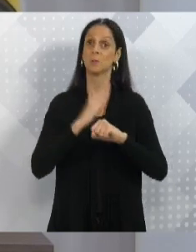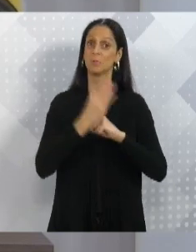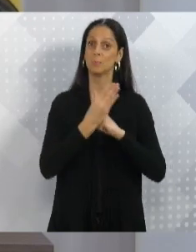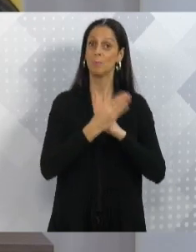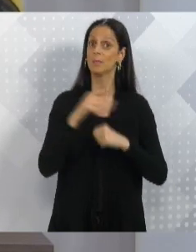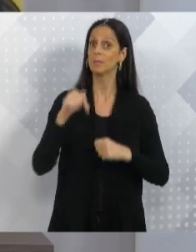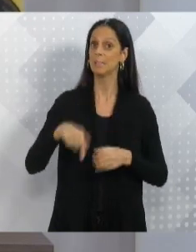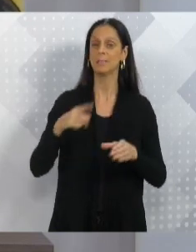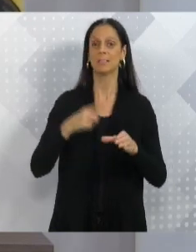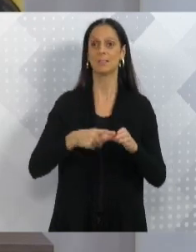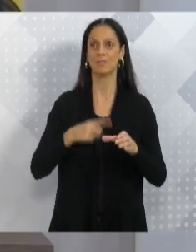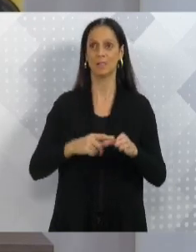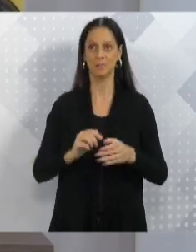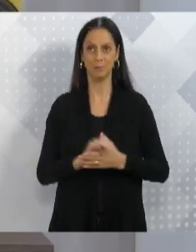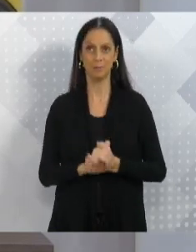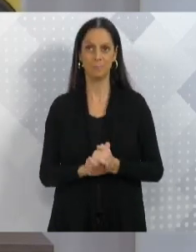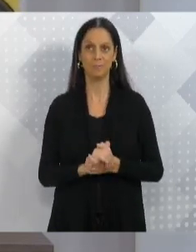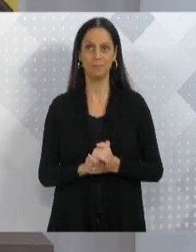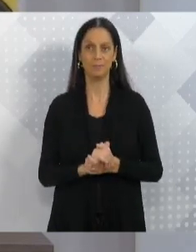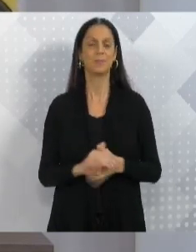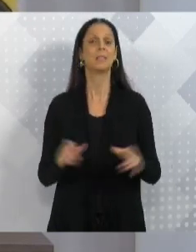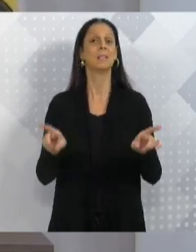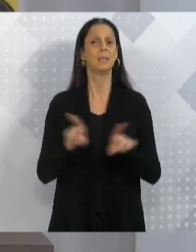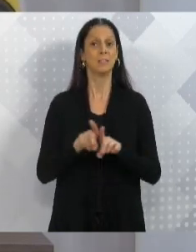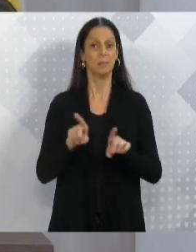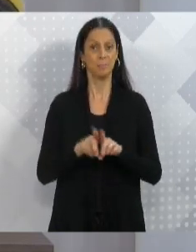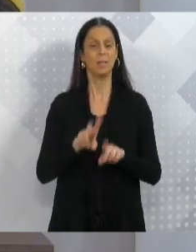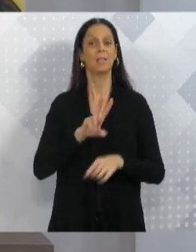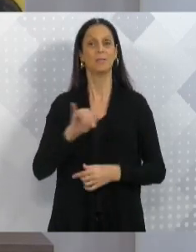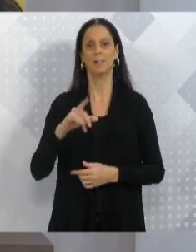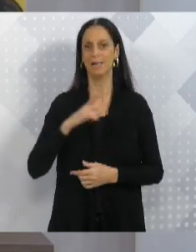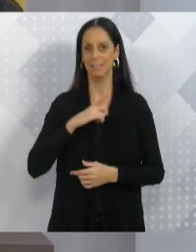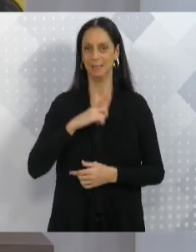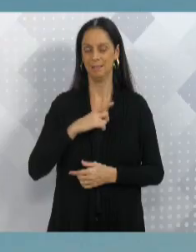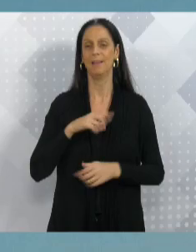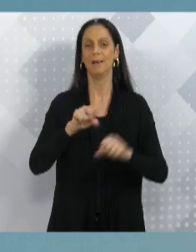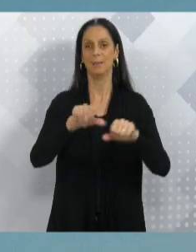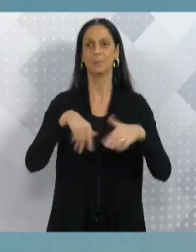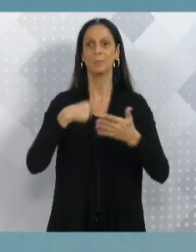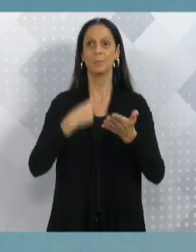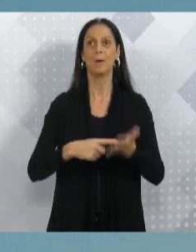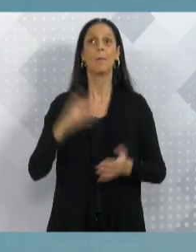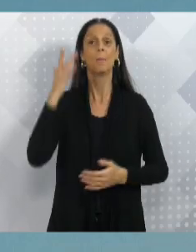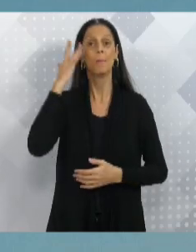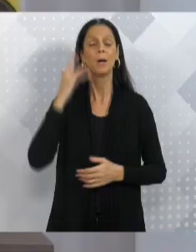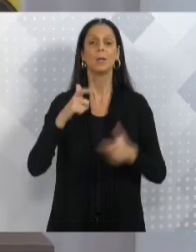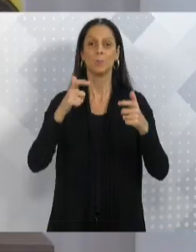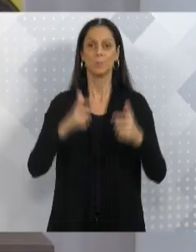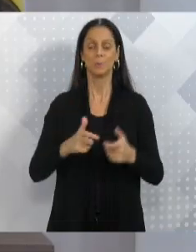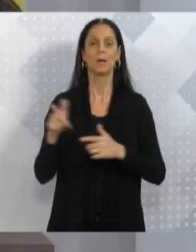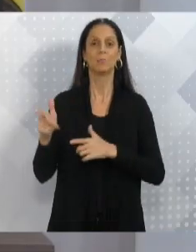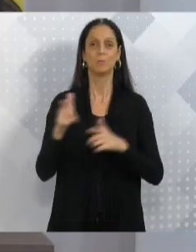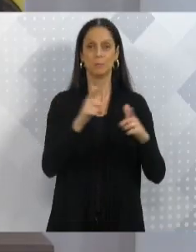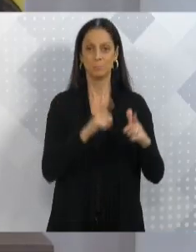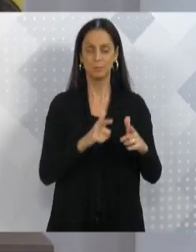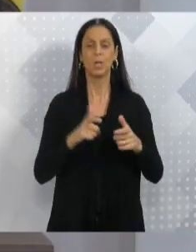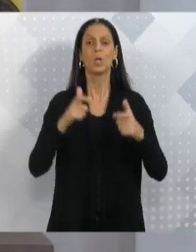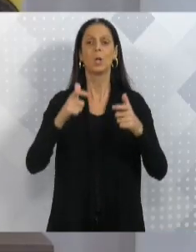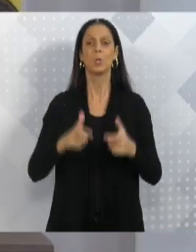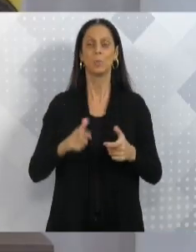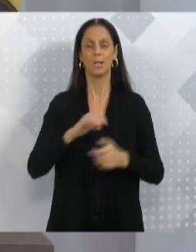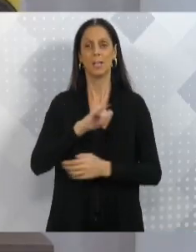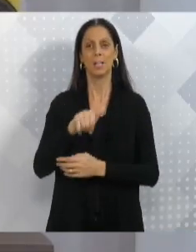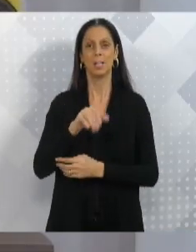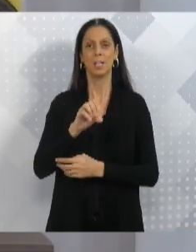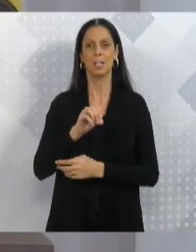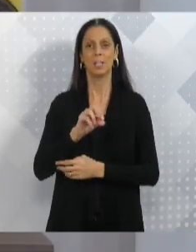cidade. Falar, tem um convite aí, falar sobre a sessão itinerante amanhã no Clube Castilho Jordão, né, não é esse, eu acho que